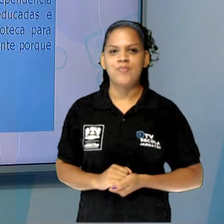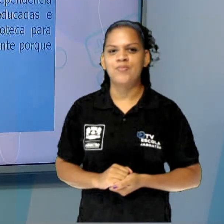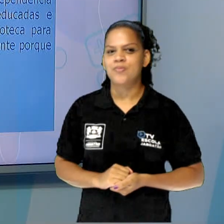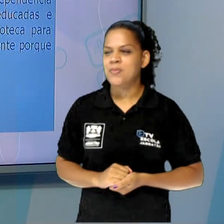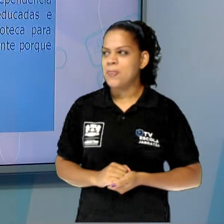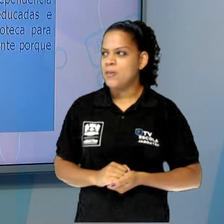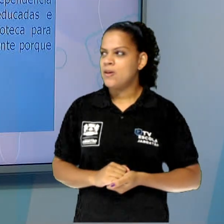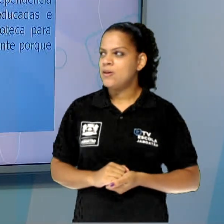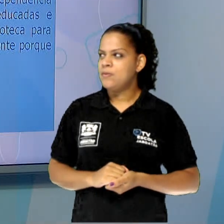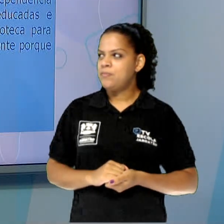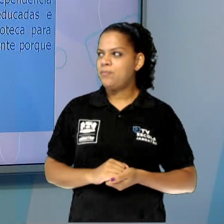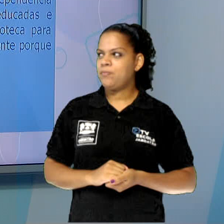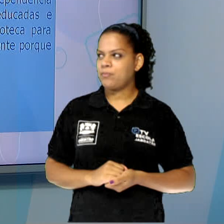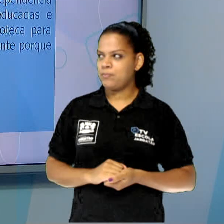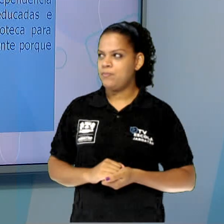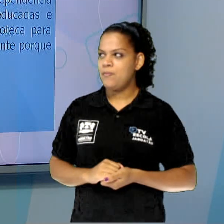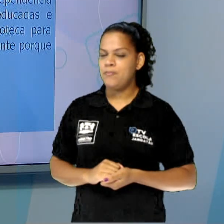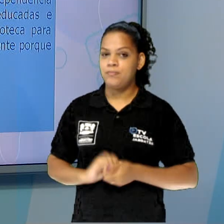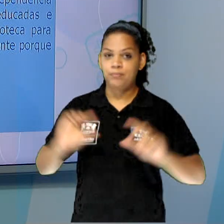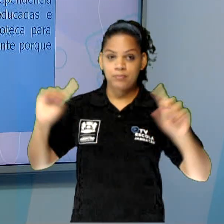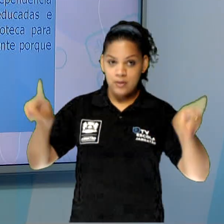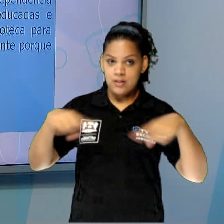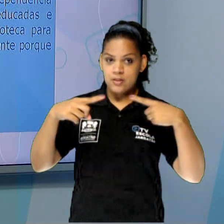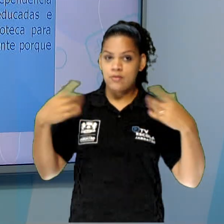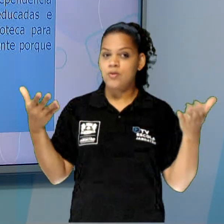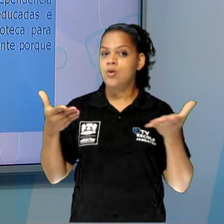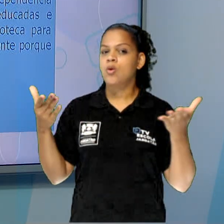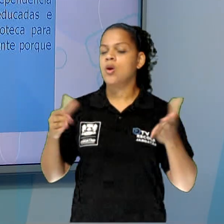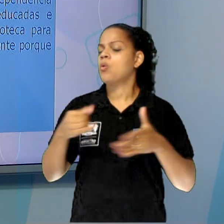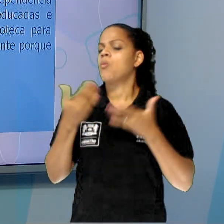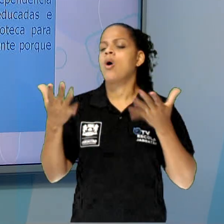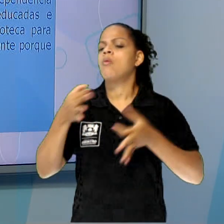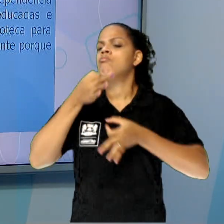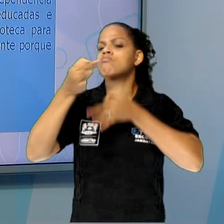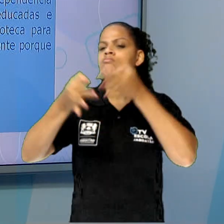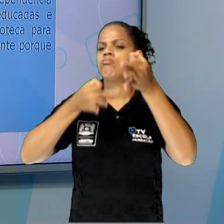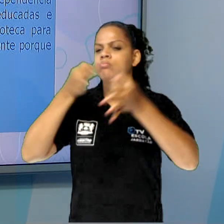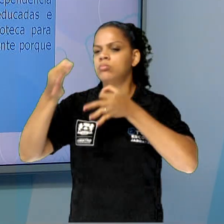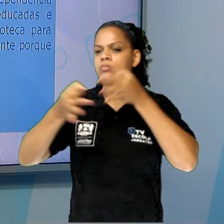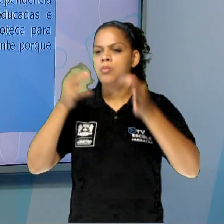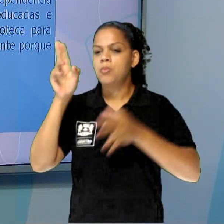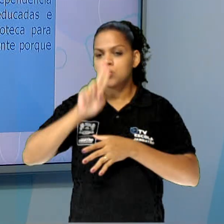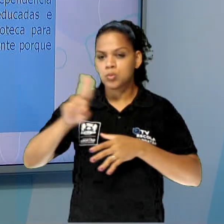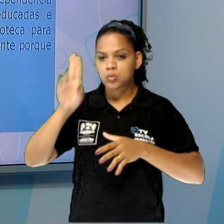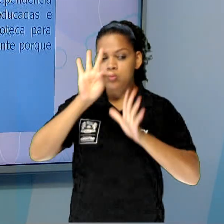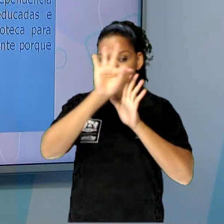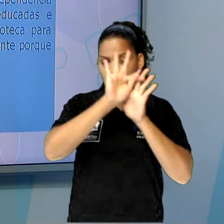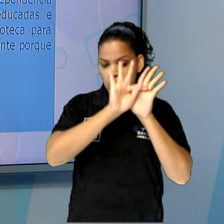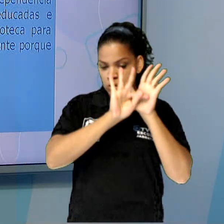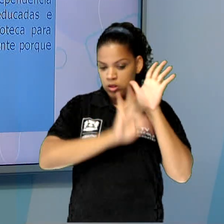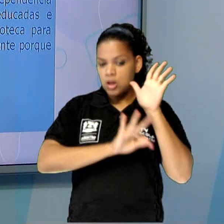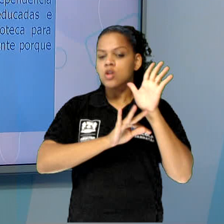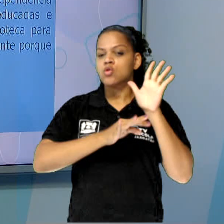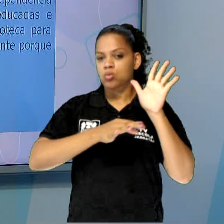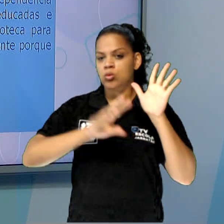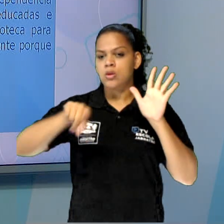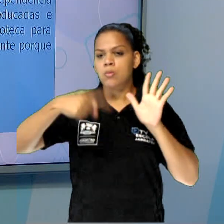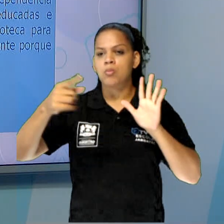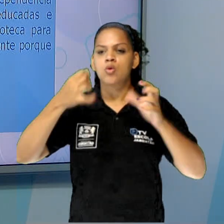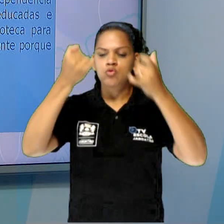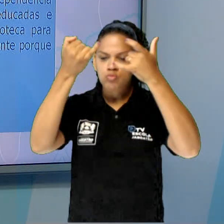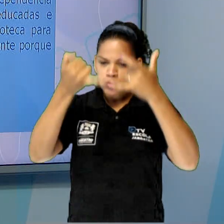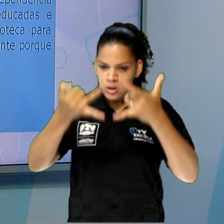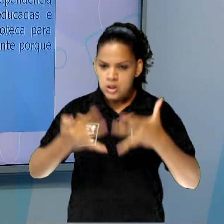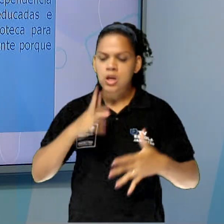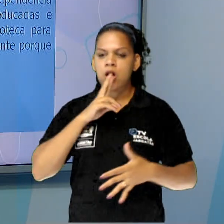Chegou a hora do desafio, vamos lá. Qual tipo de argumento utilizado no trecho do texto abaixo justifique sua resposta? O